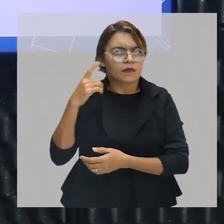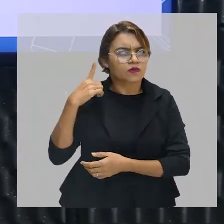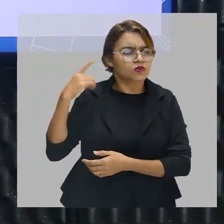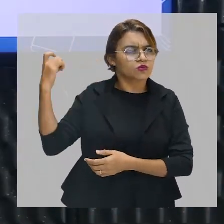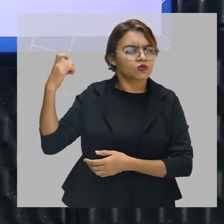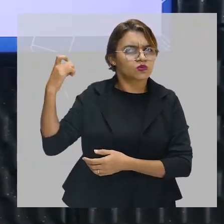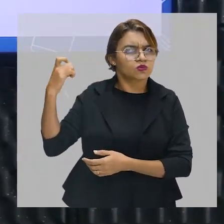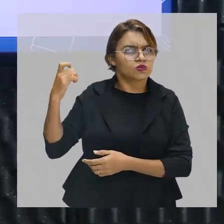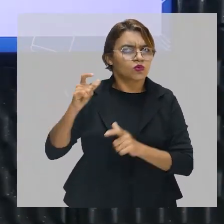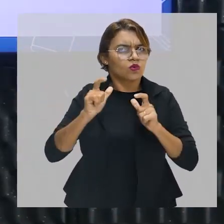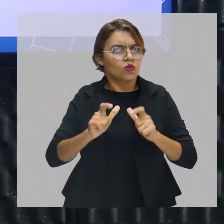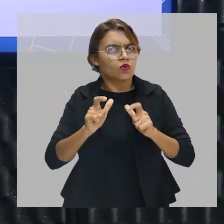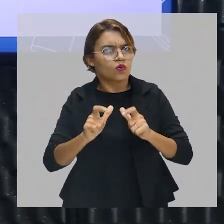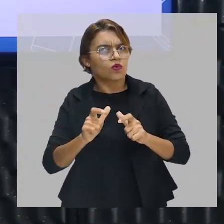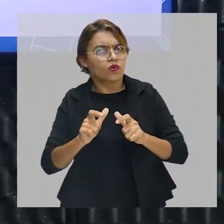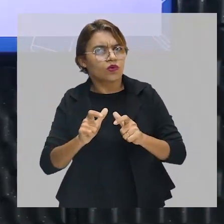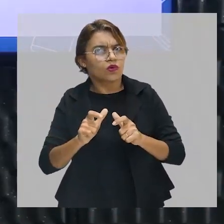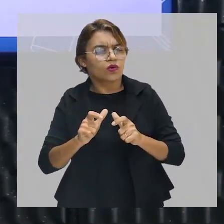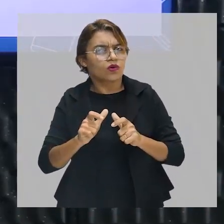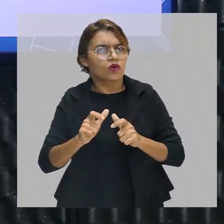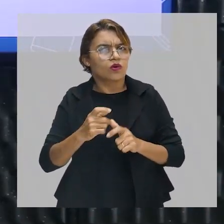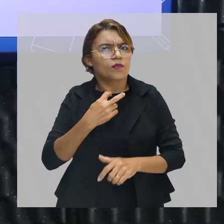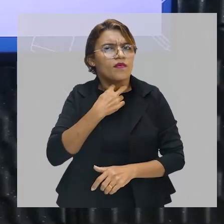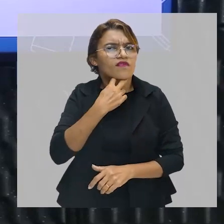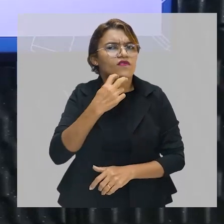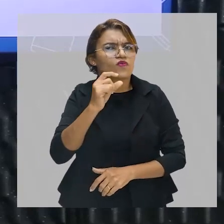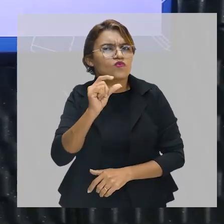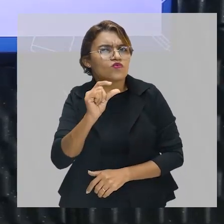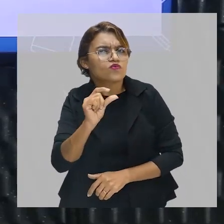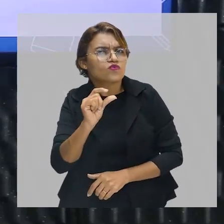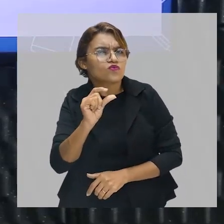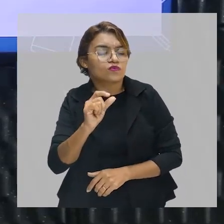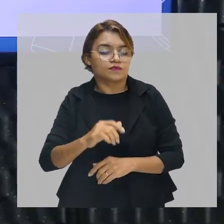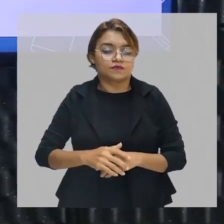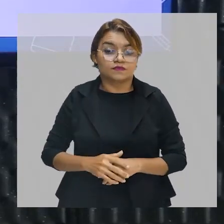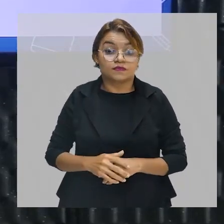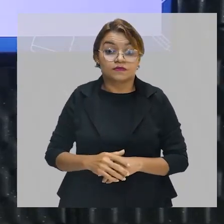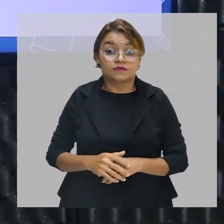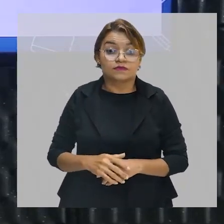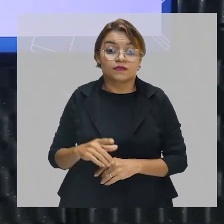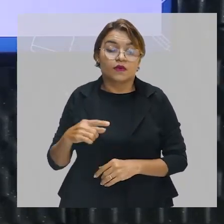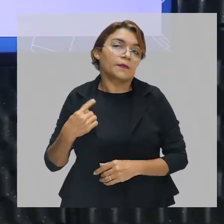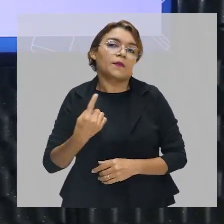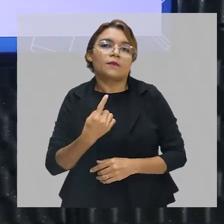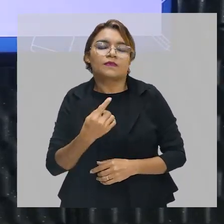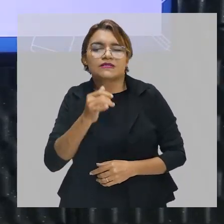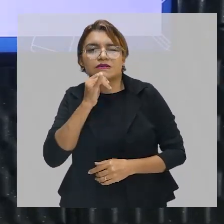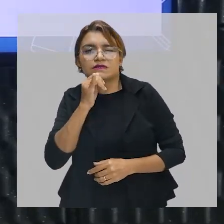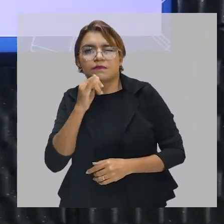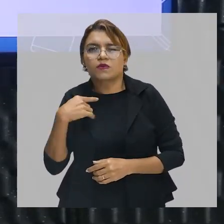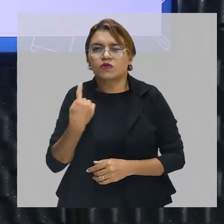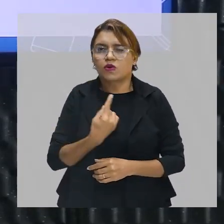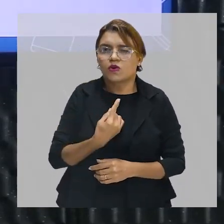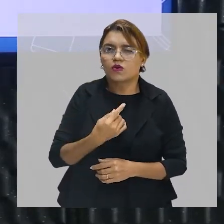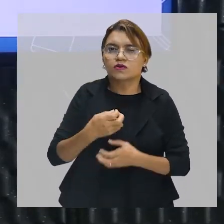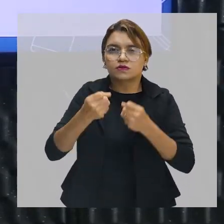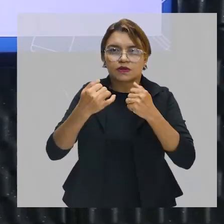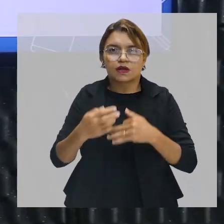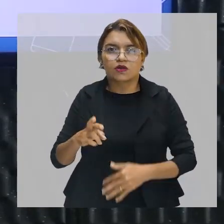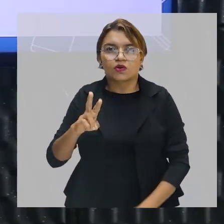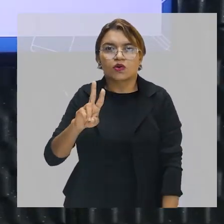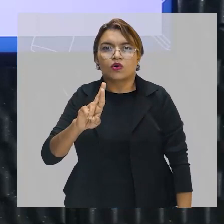no local, uma voz muito baixa, dentre outros. Então, quando a gente está falando de ruídos na